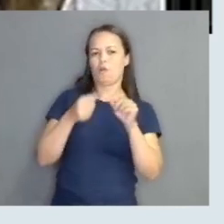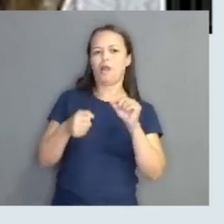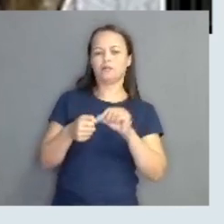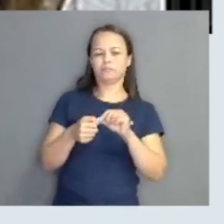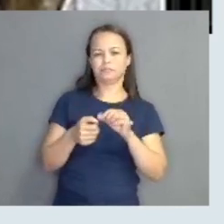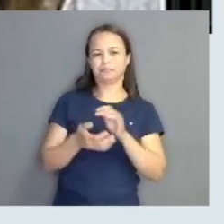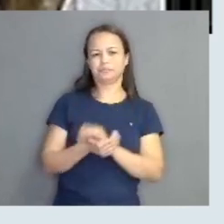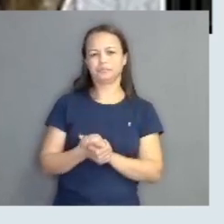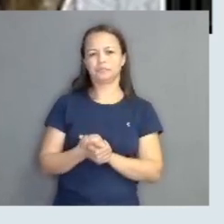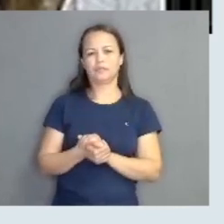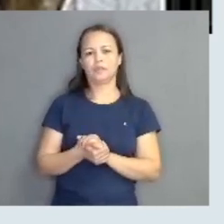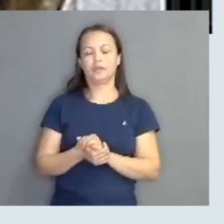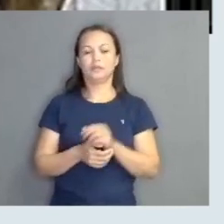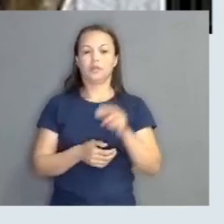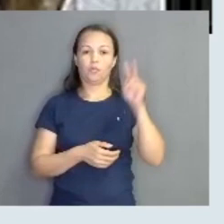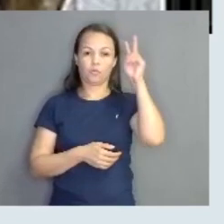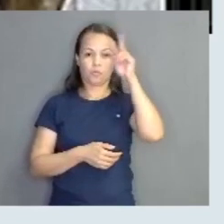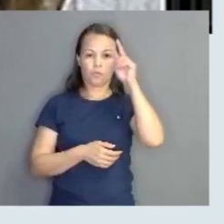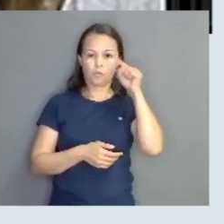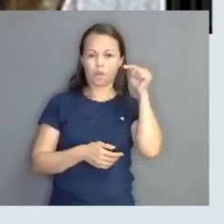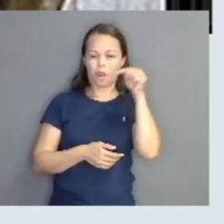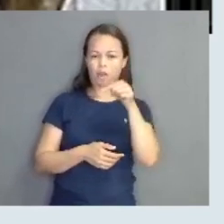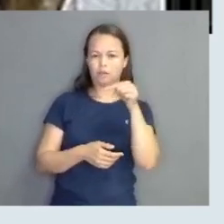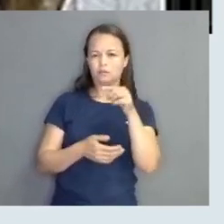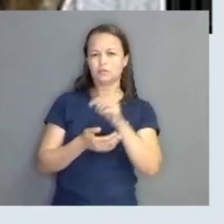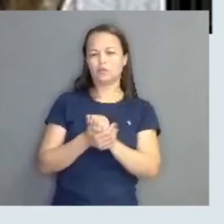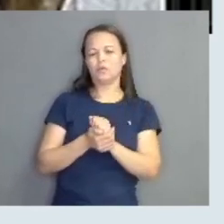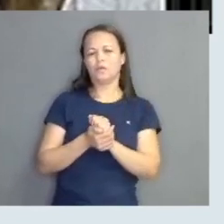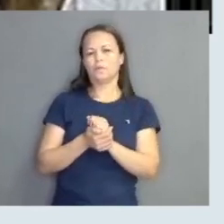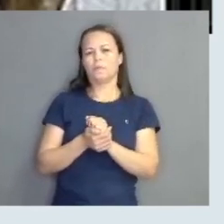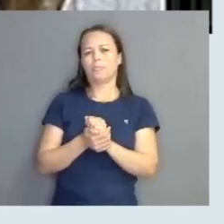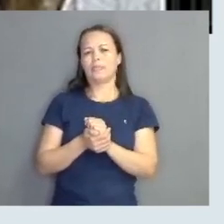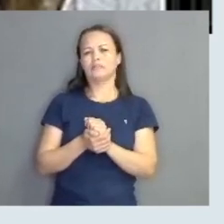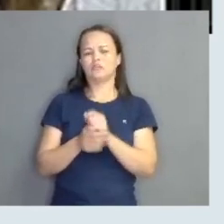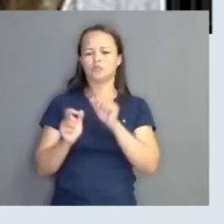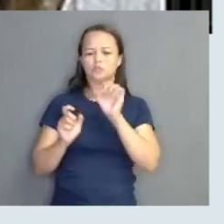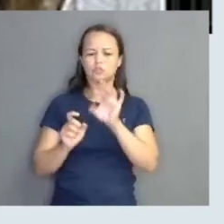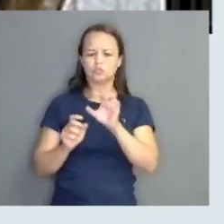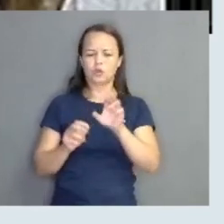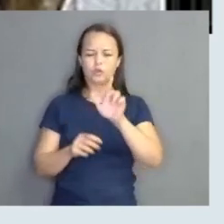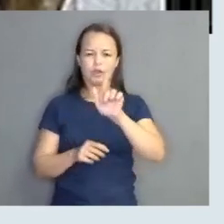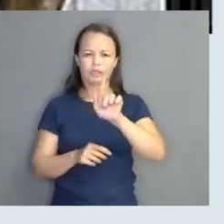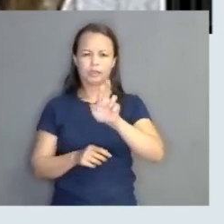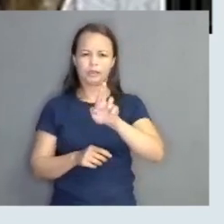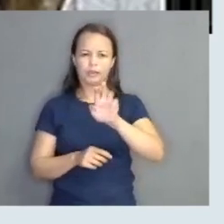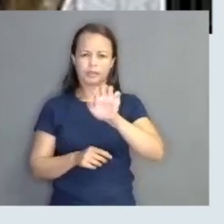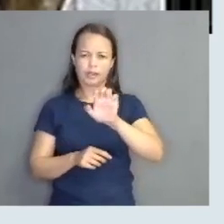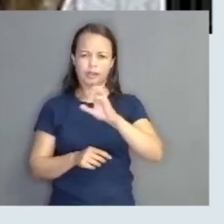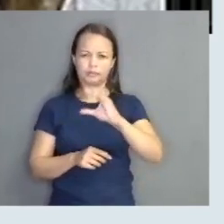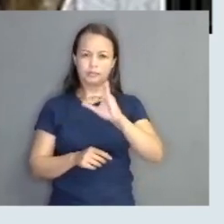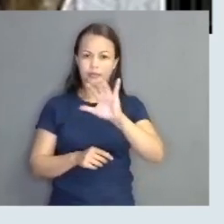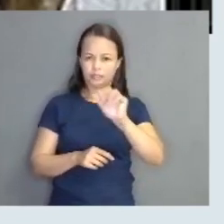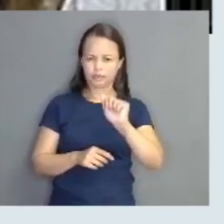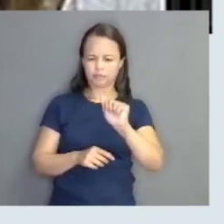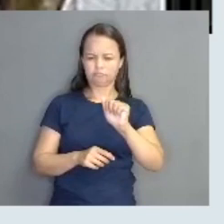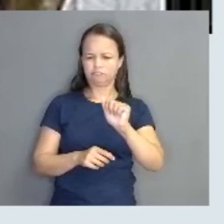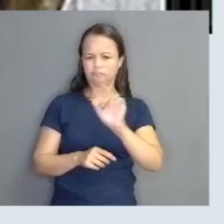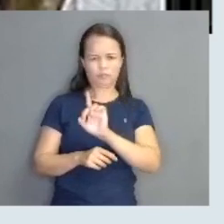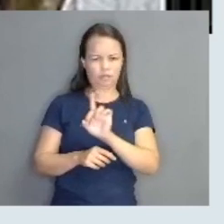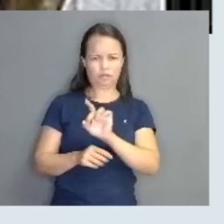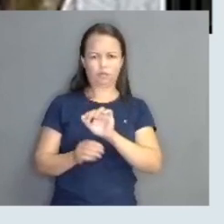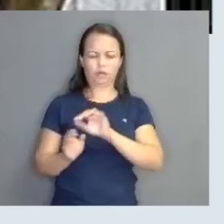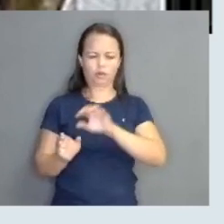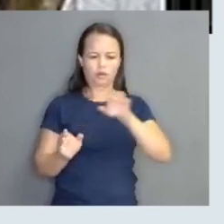Esse historiador, ele não teria ficado apenas na Grécia, não. ele teria andado por boa parte do